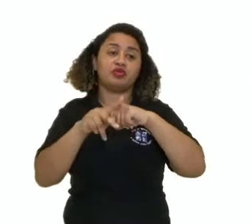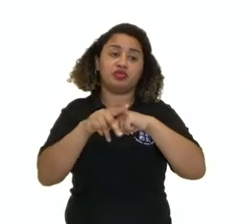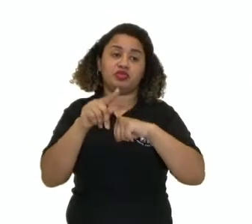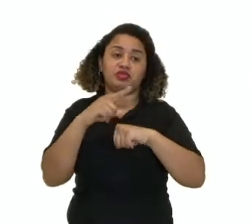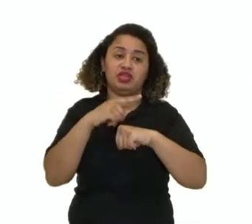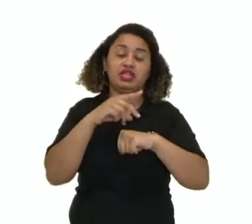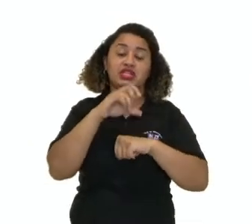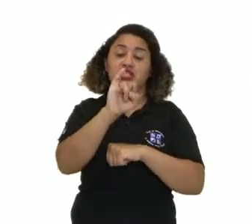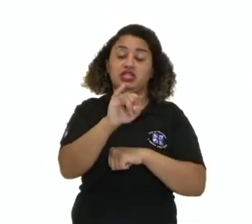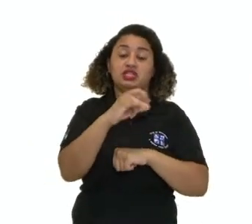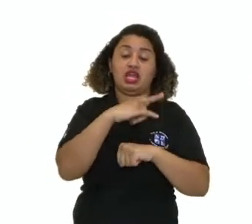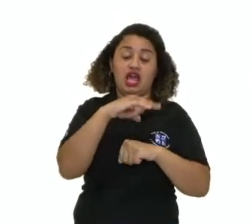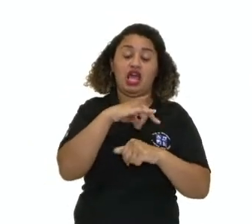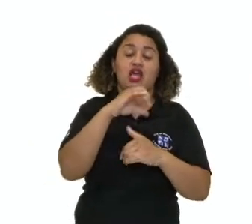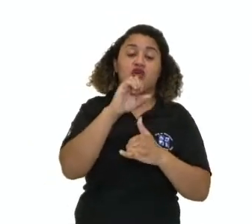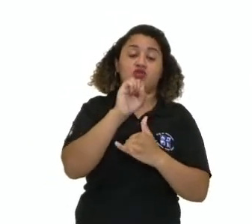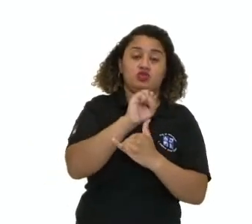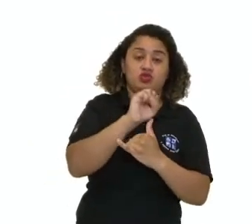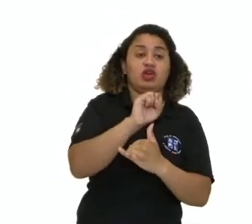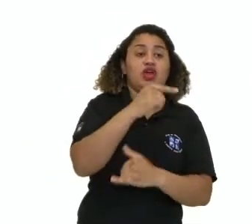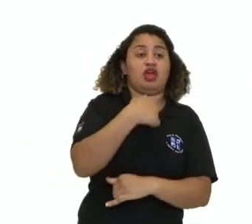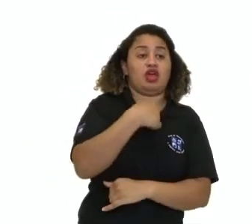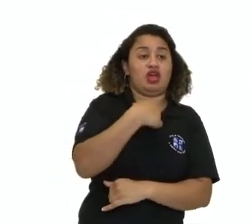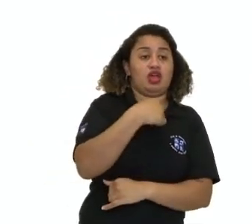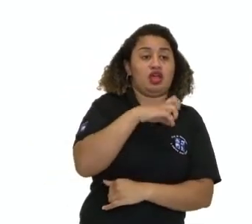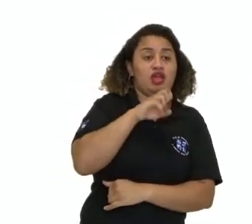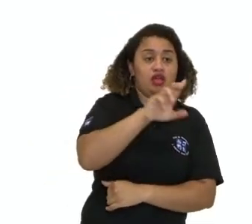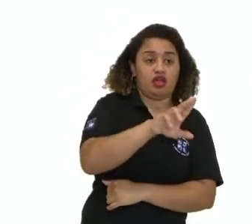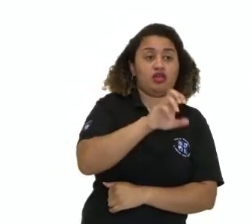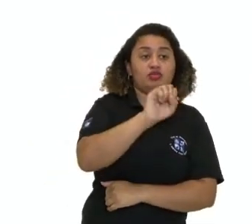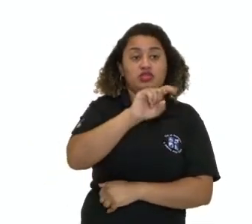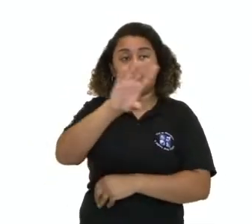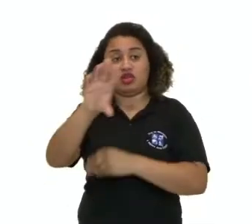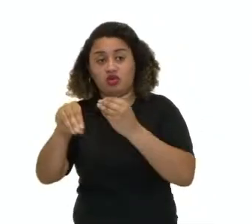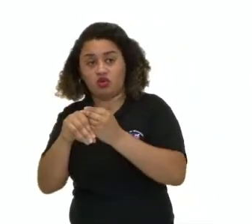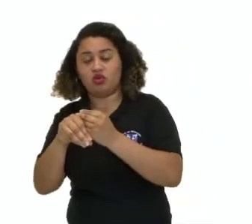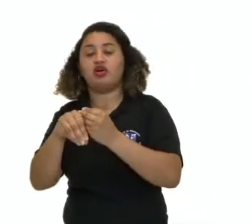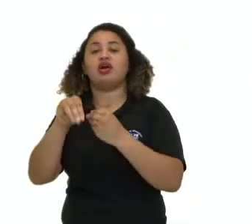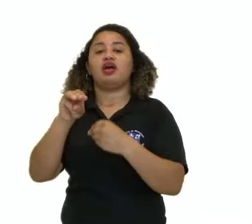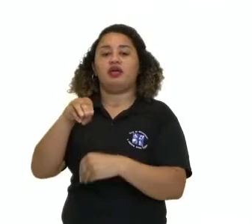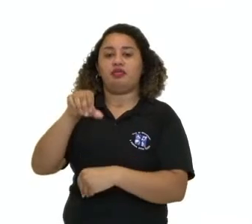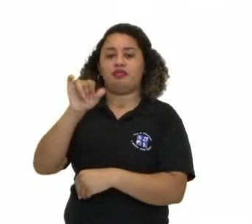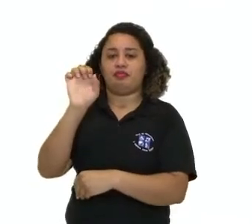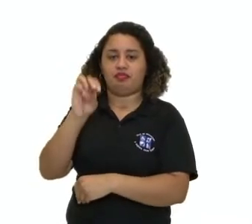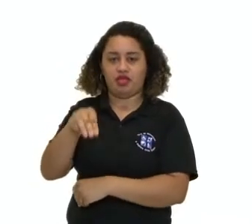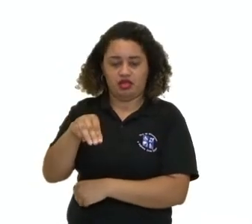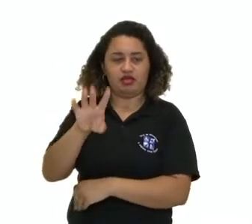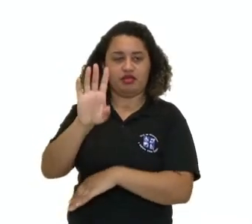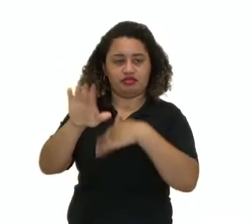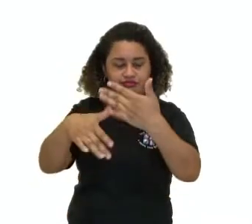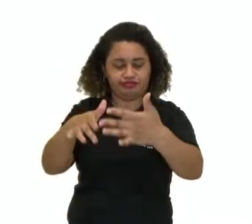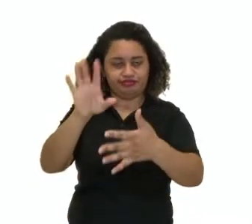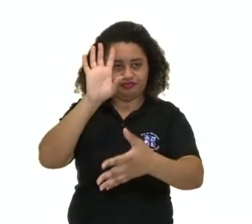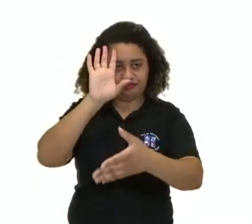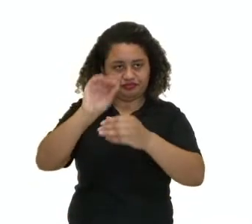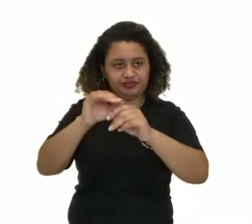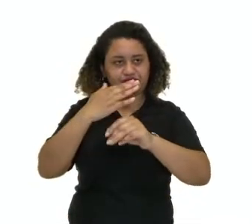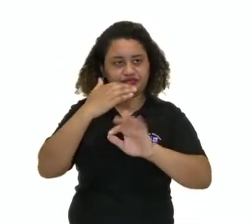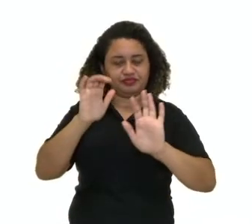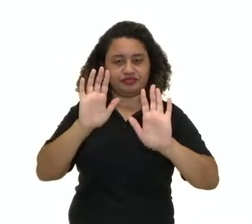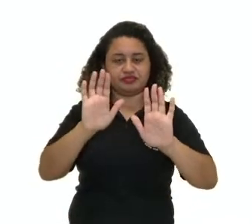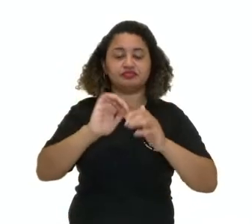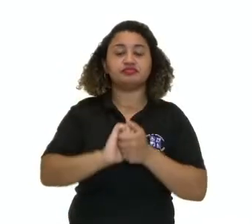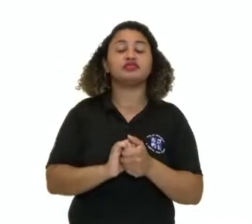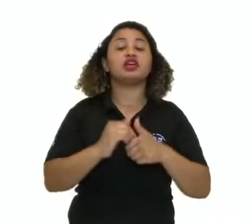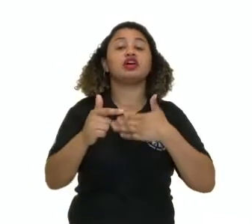ele estiver na função de sujeito, usamos eu. Se estiver na função de complemento, usamos mim. Você já vai entender melhor.